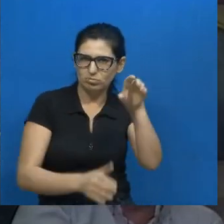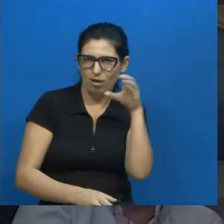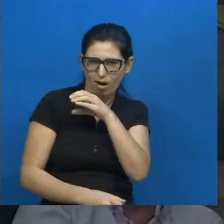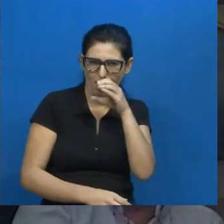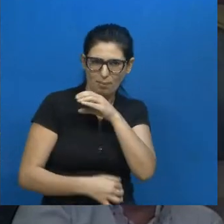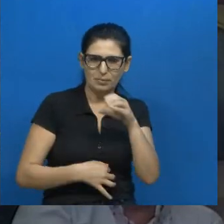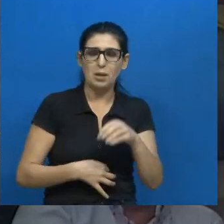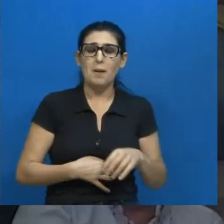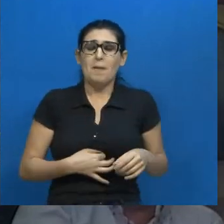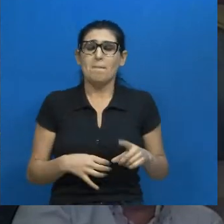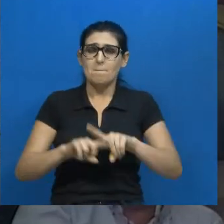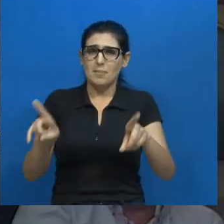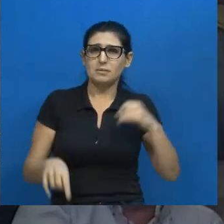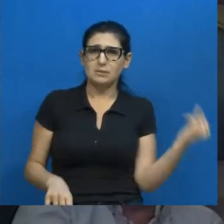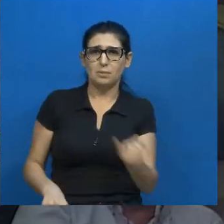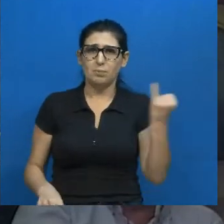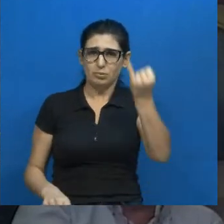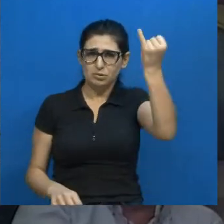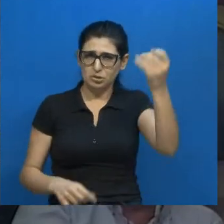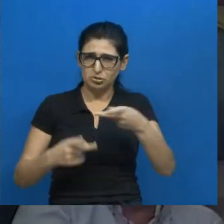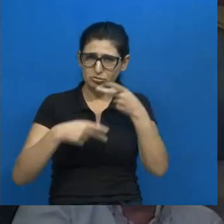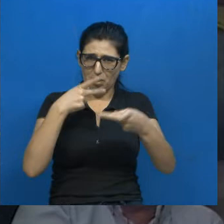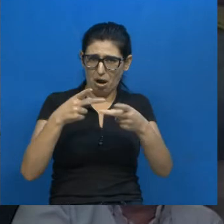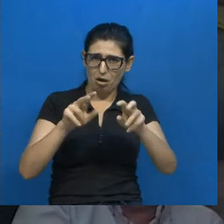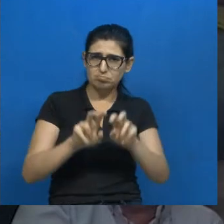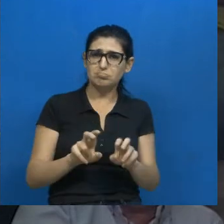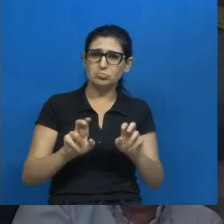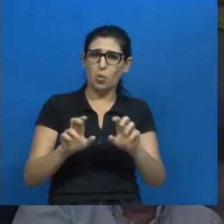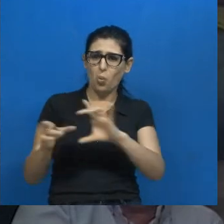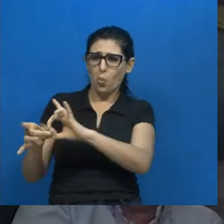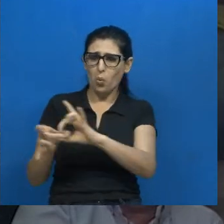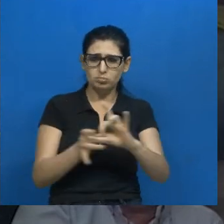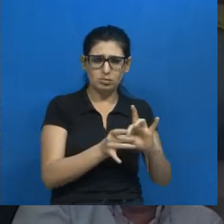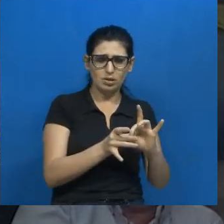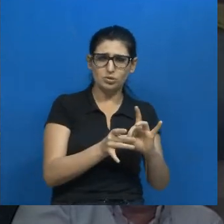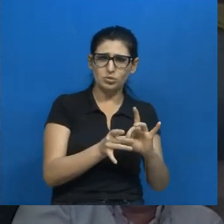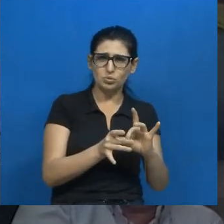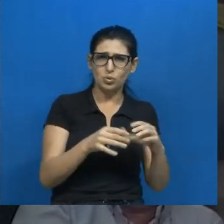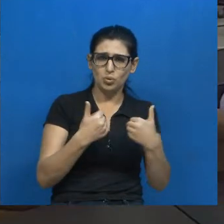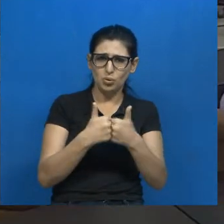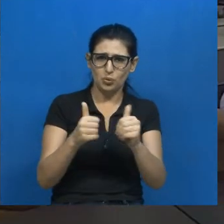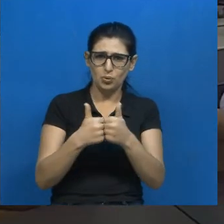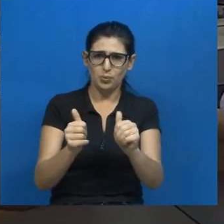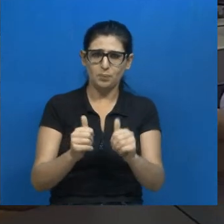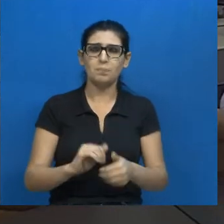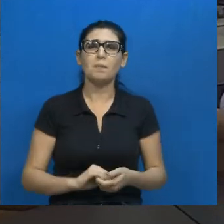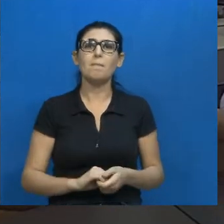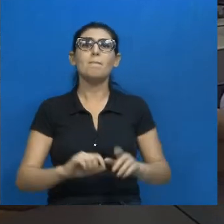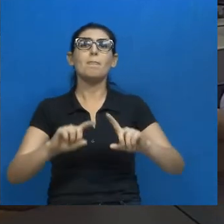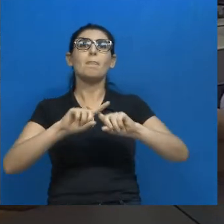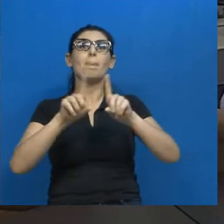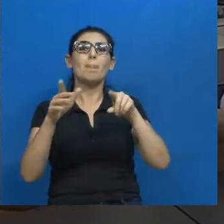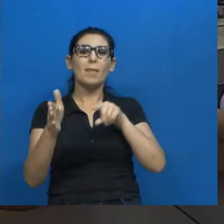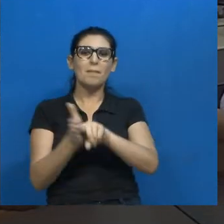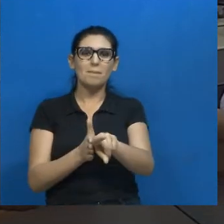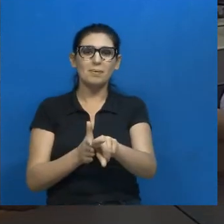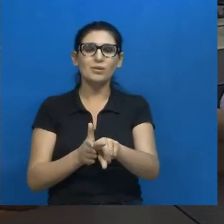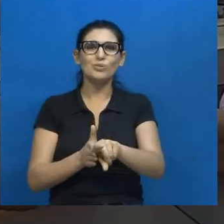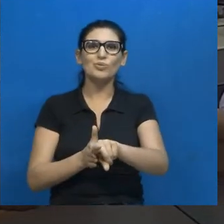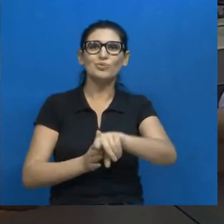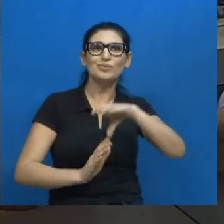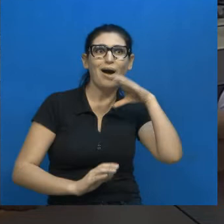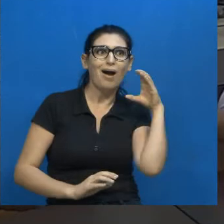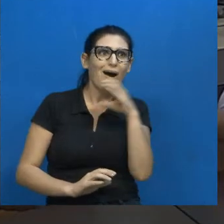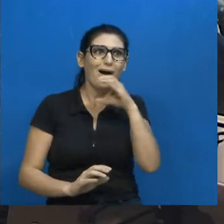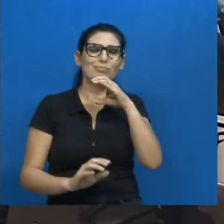que vale a pena esclarecer que está dentro do contexto aqui. Ô, Barbarossa, eu queria só, uma pergunta, ser mais sucinto, porque tem mais gente,